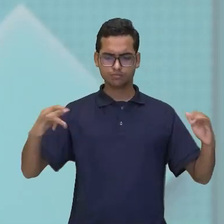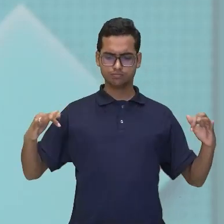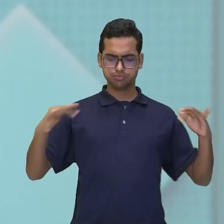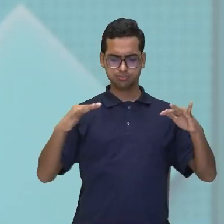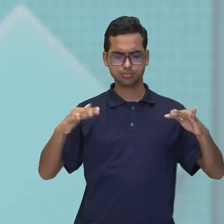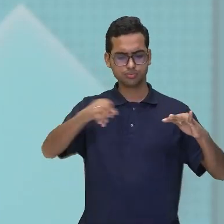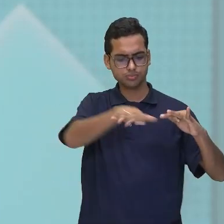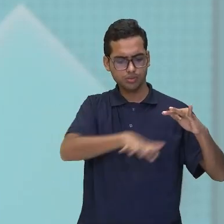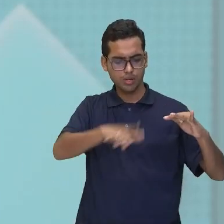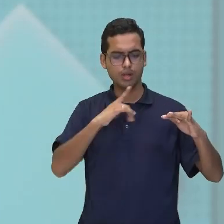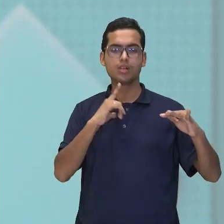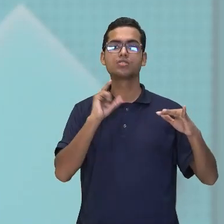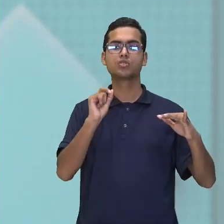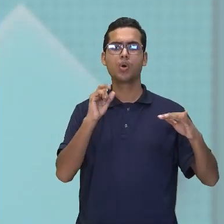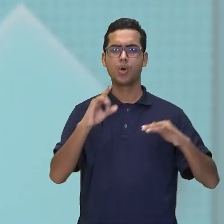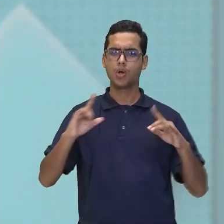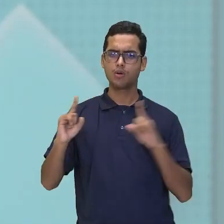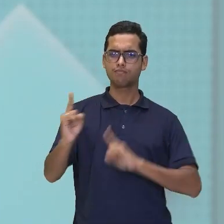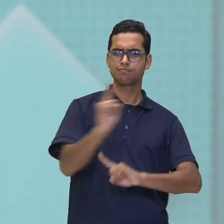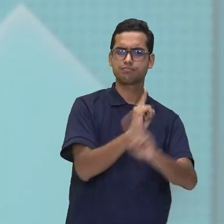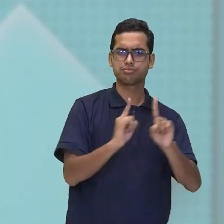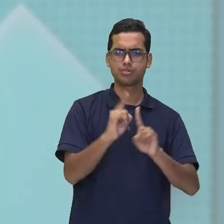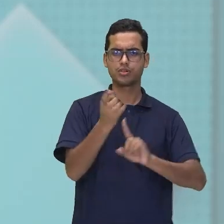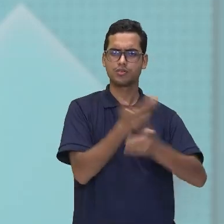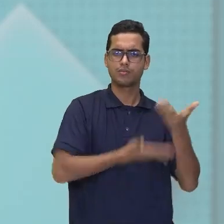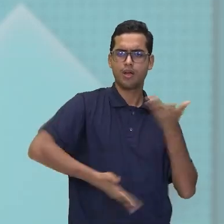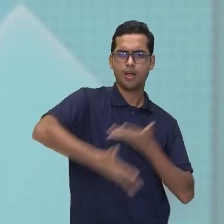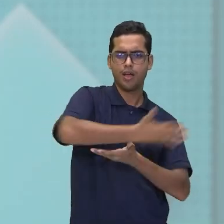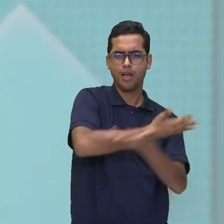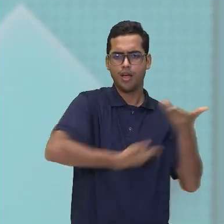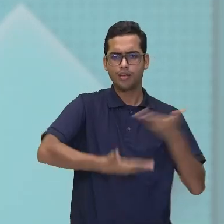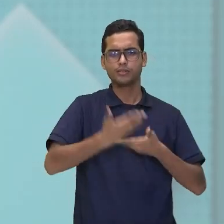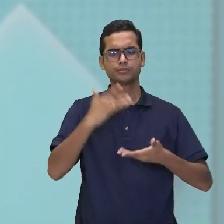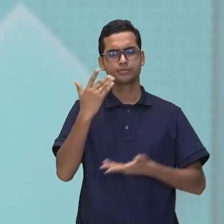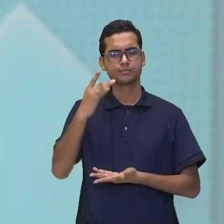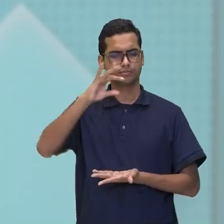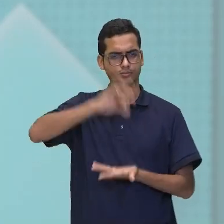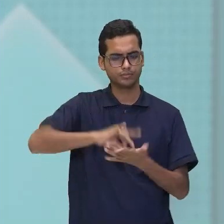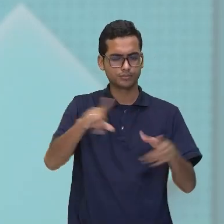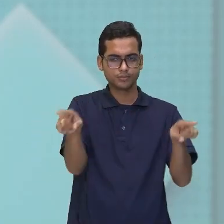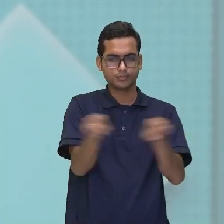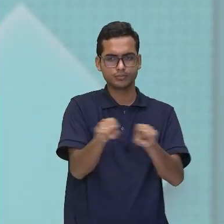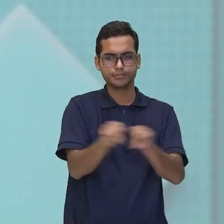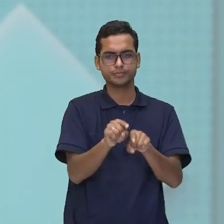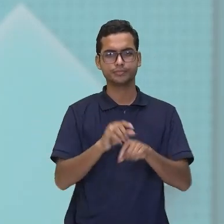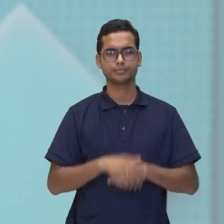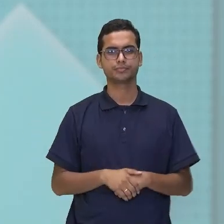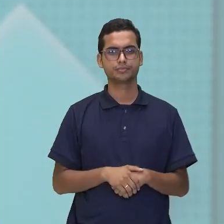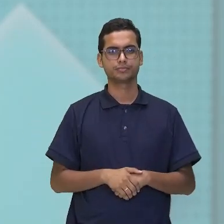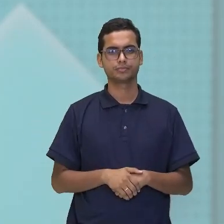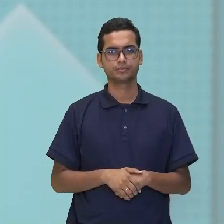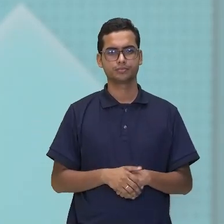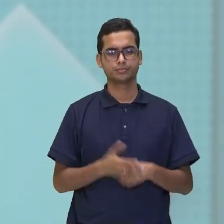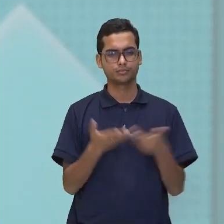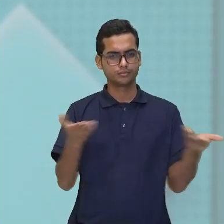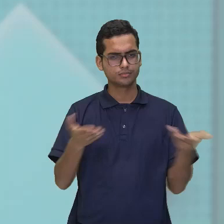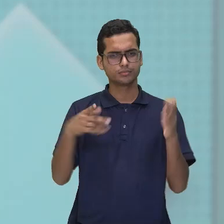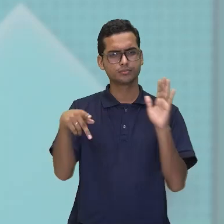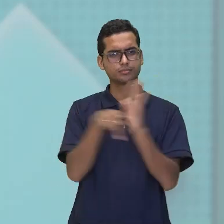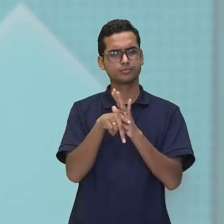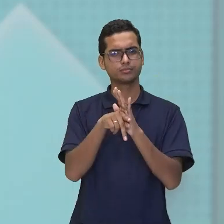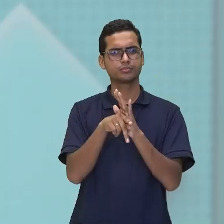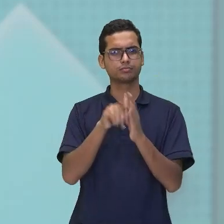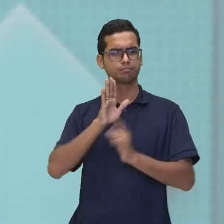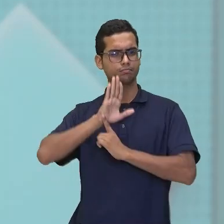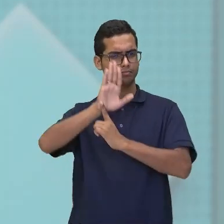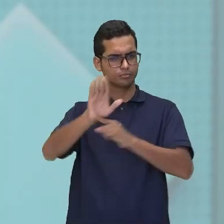participam ali da obra. Já a performance, ela já é mais, vamos